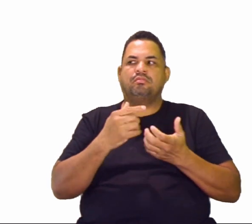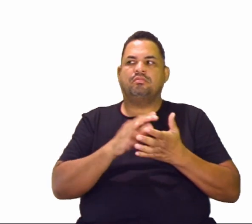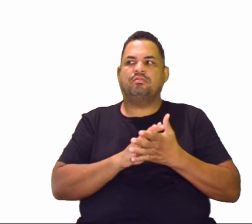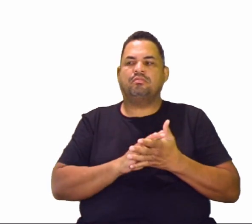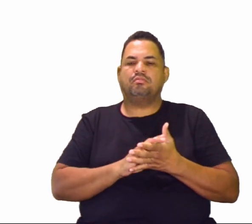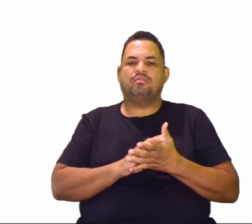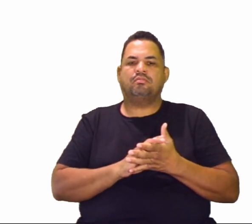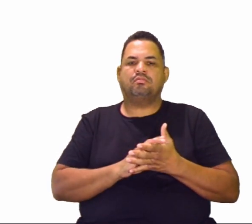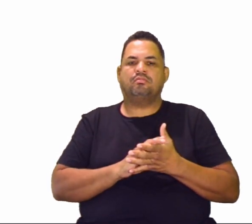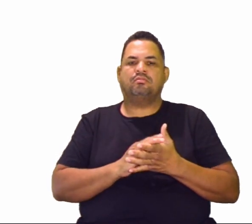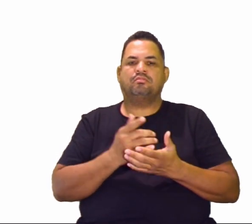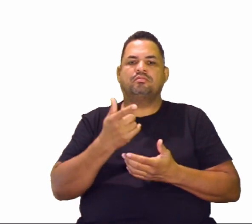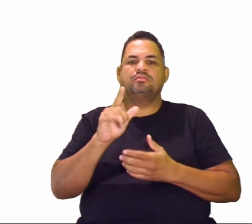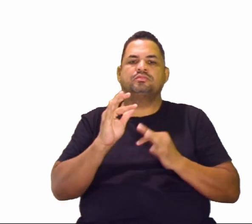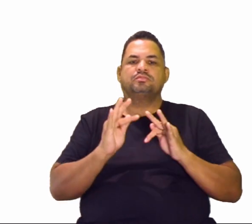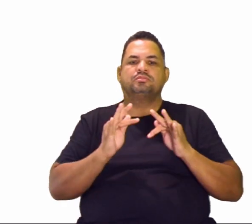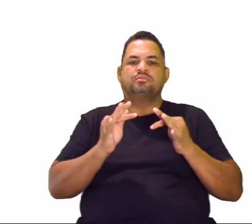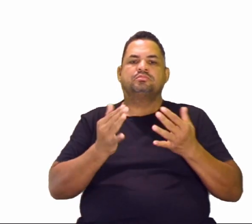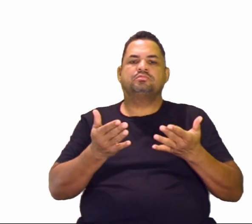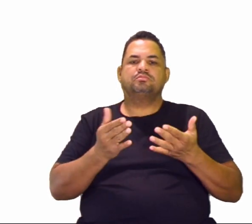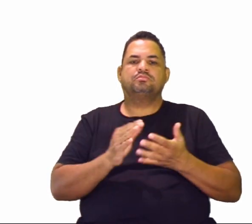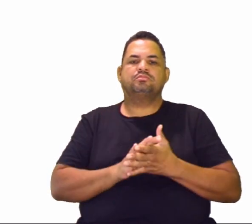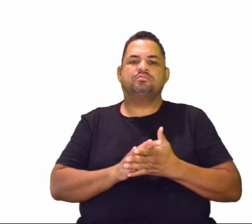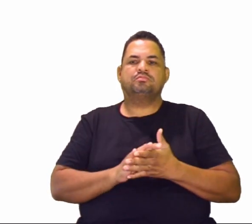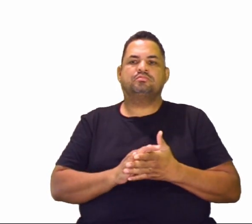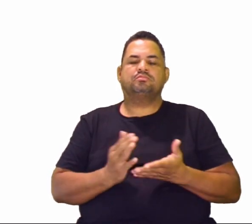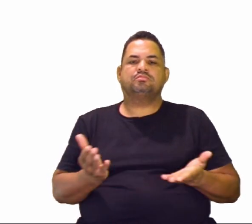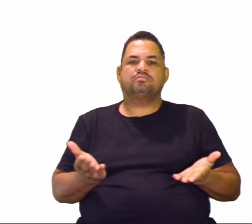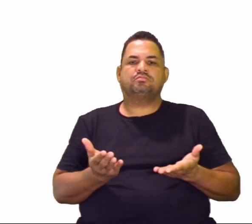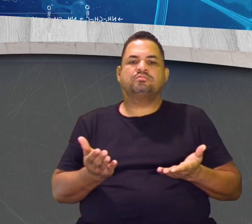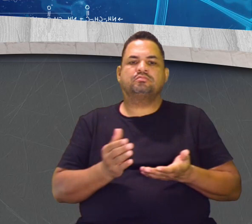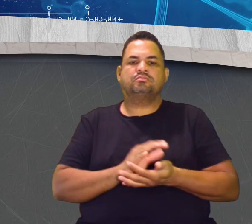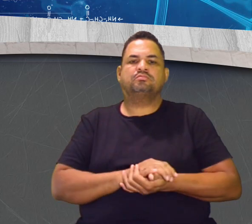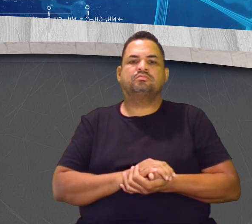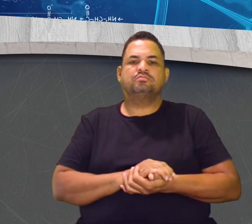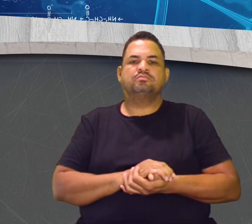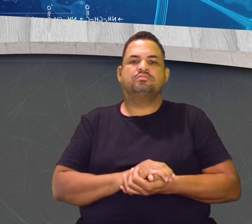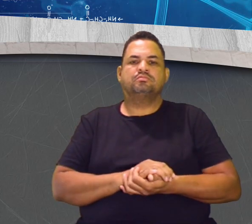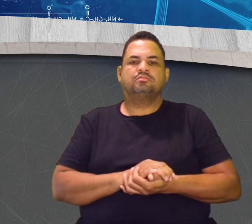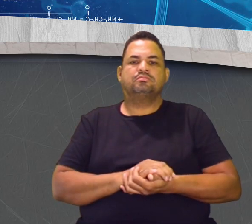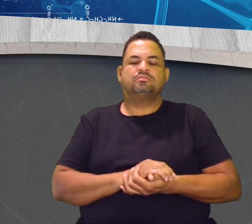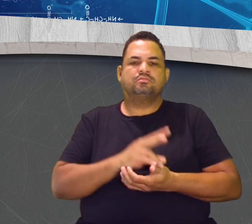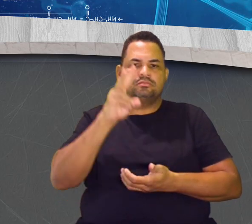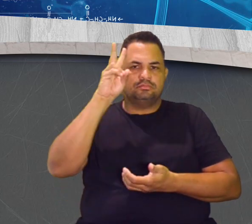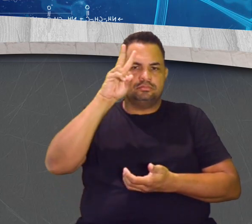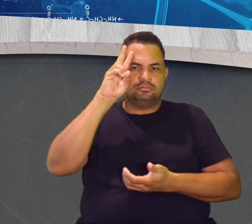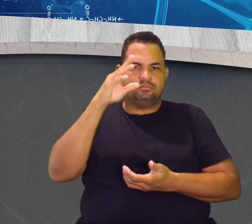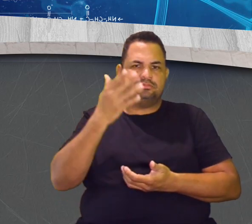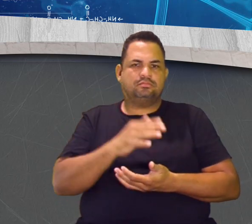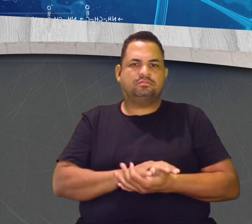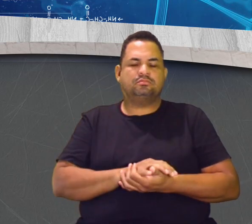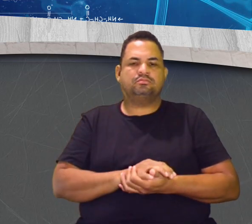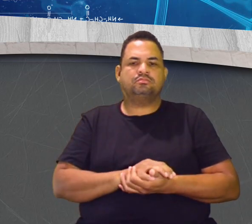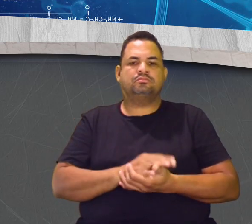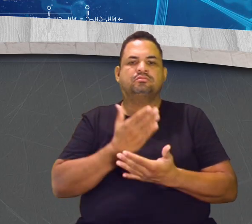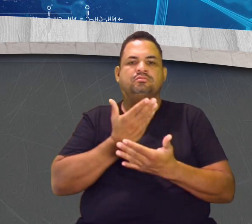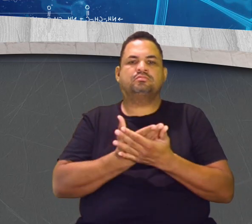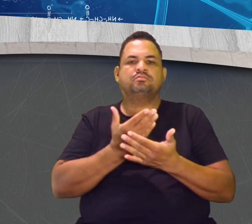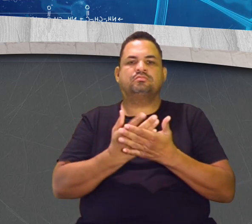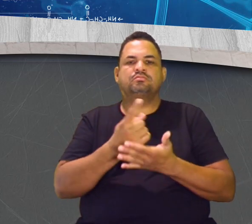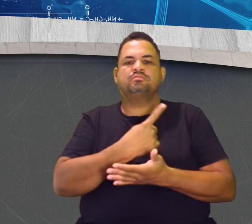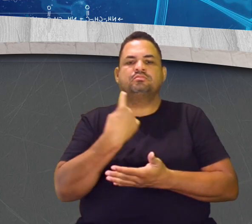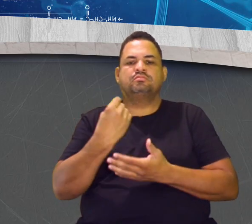esse último problema, tá certo? Aí, meu caro aluno, só para a gente lembrar que nesta aula